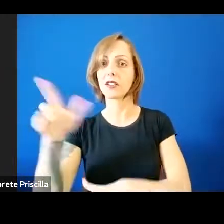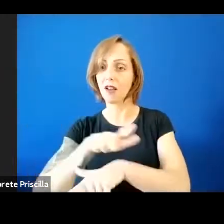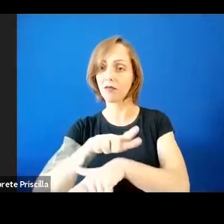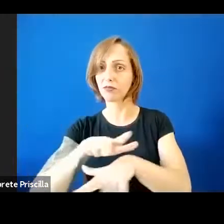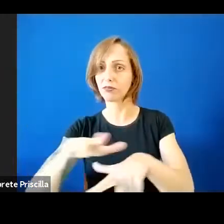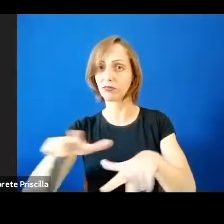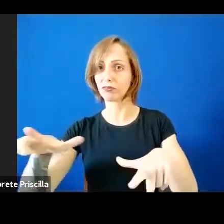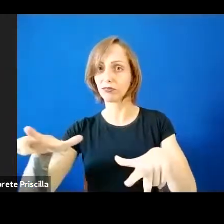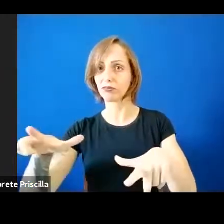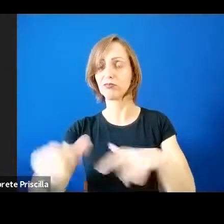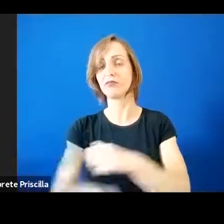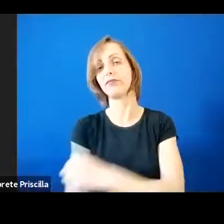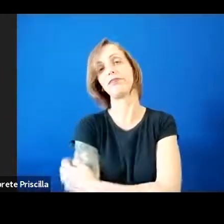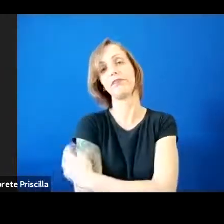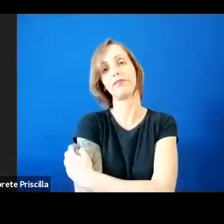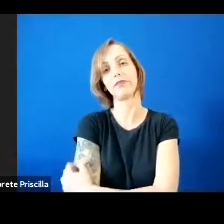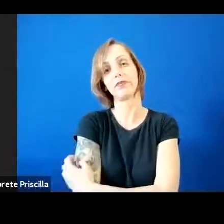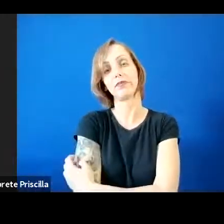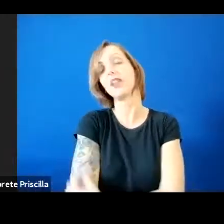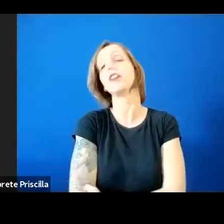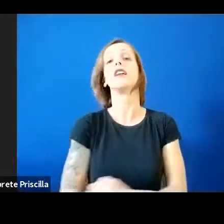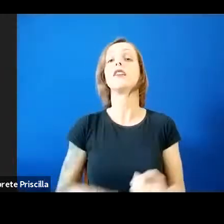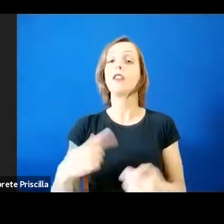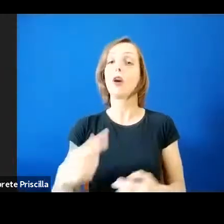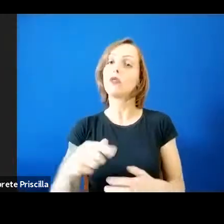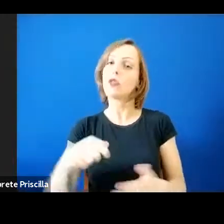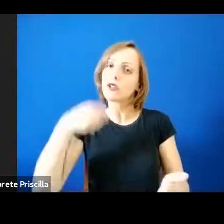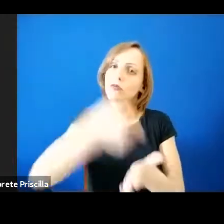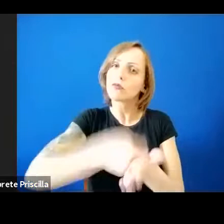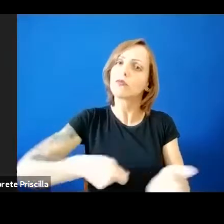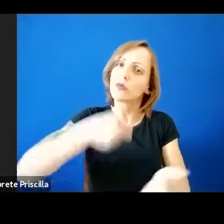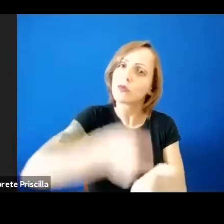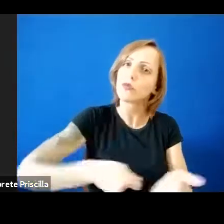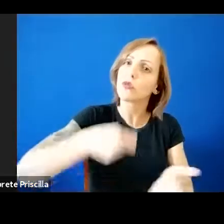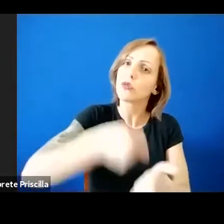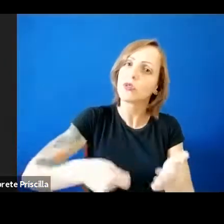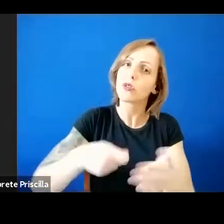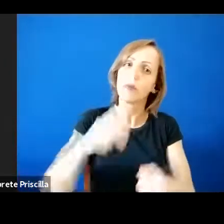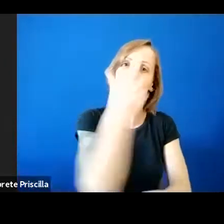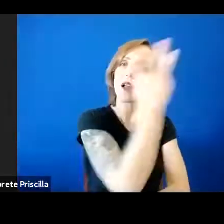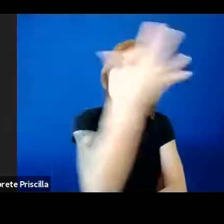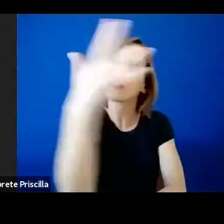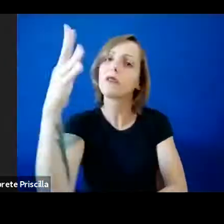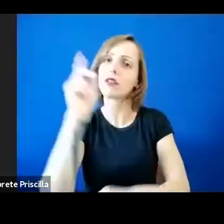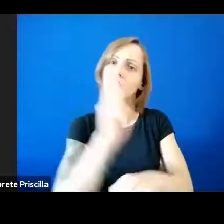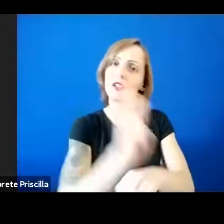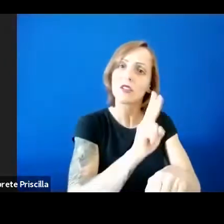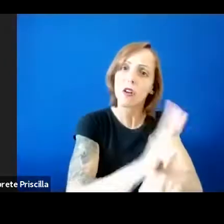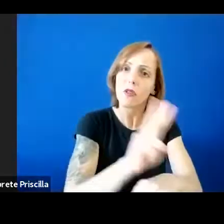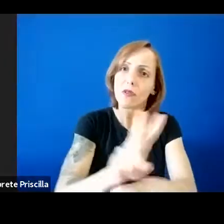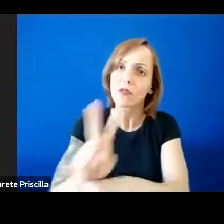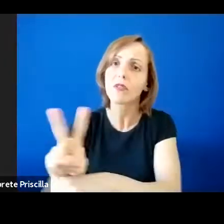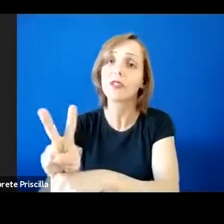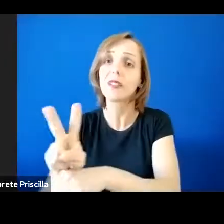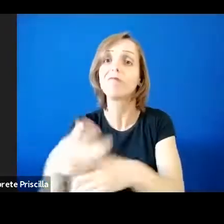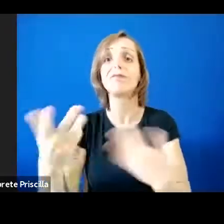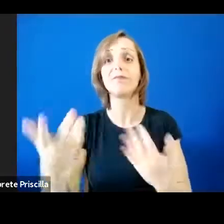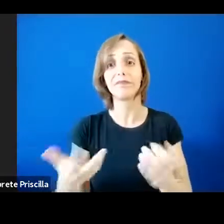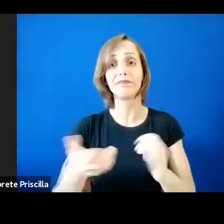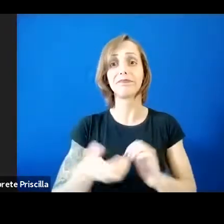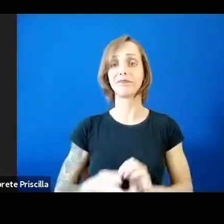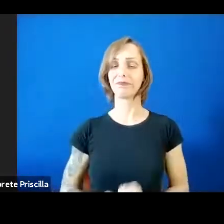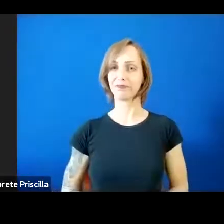luta maior é para essa proteção ainda, continuar essa proteção. E aí essa reflexão que eu trago, né, para